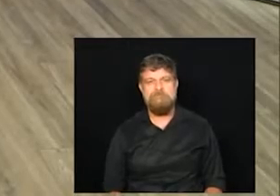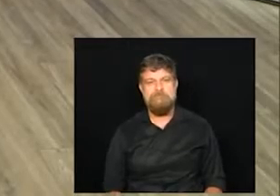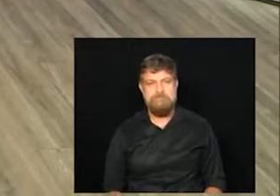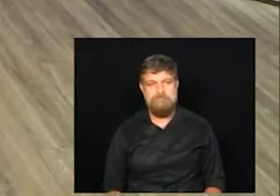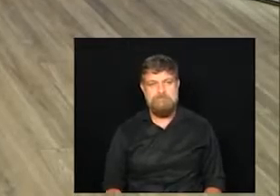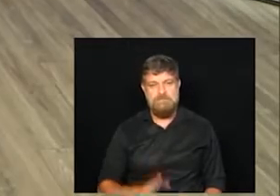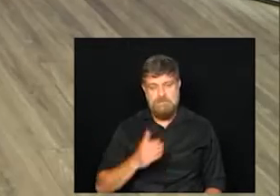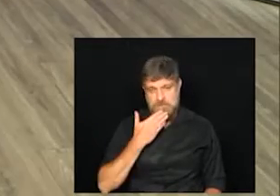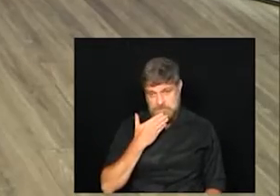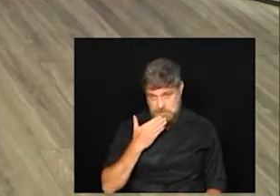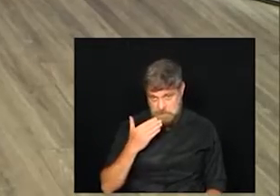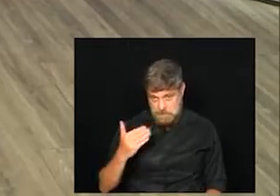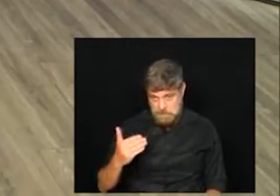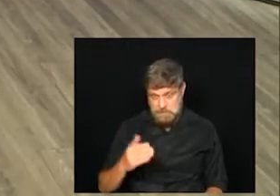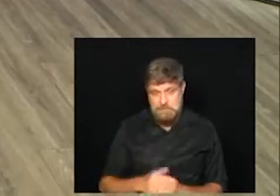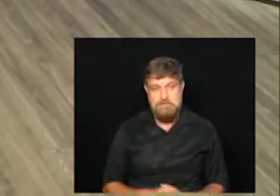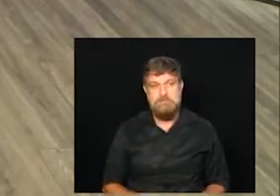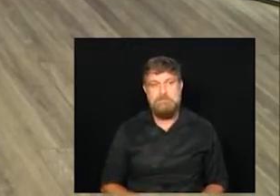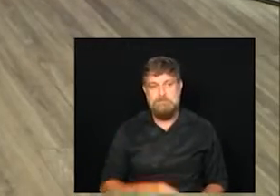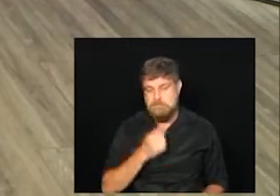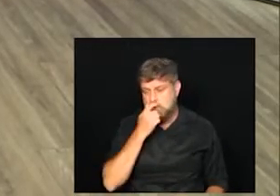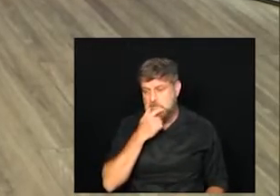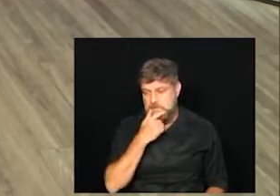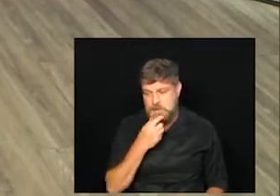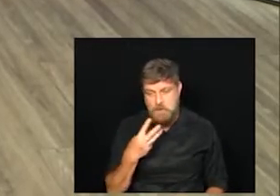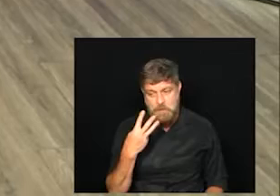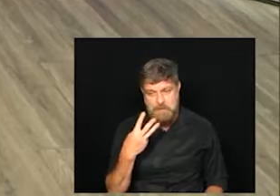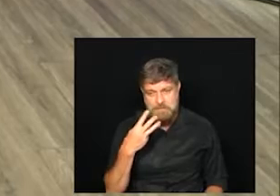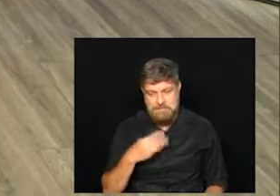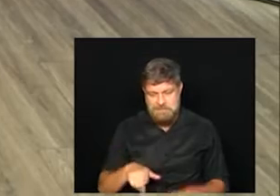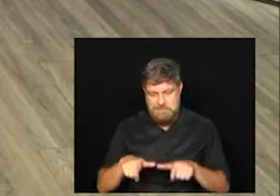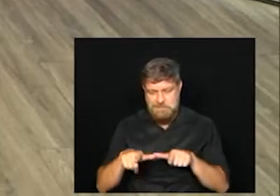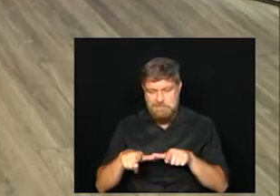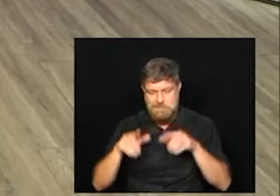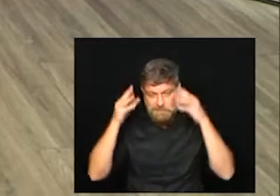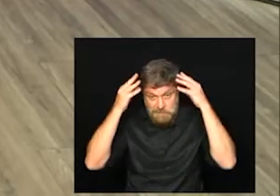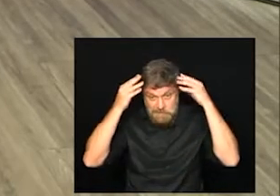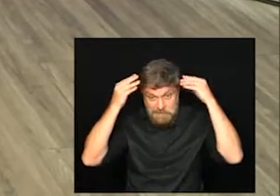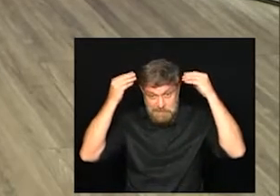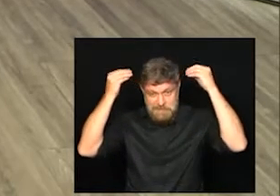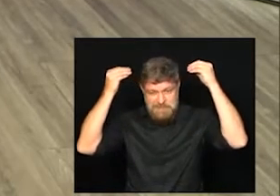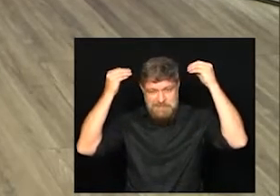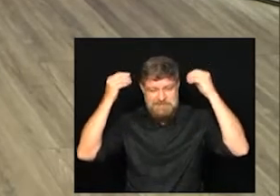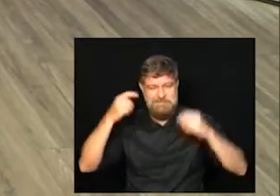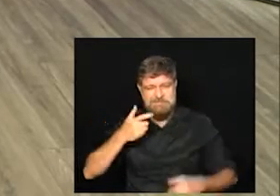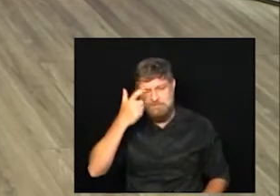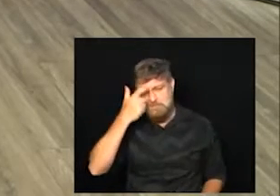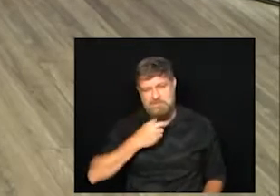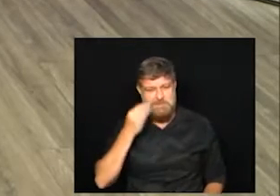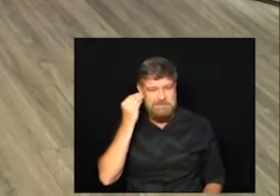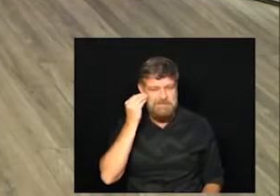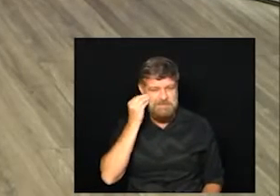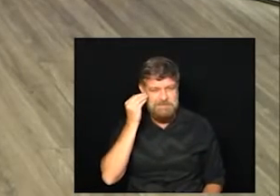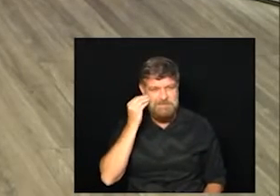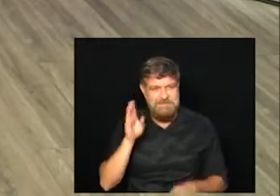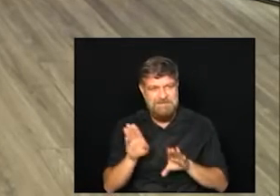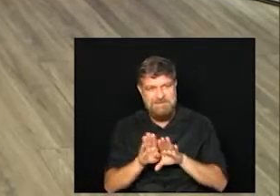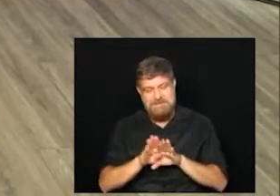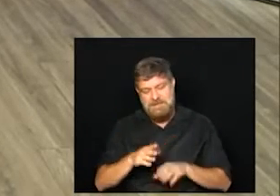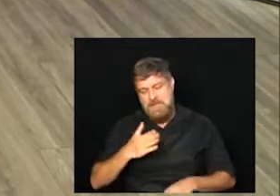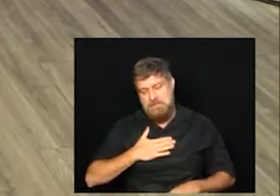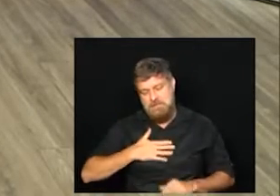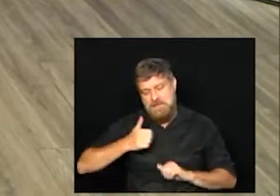Já pedi aqui, ó, pro Michel Amorim umas 3 marmitinhas desta da torta holandesa para eu poder experimentar e também dar o